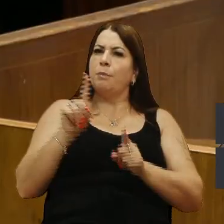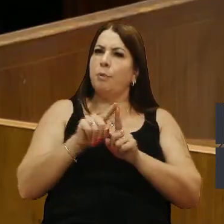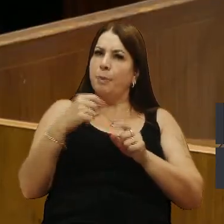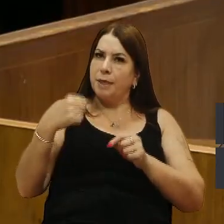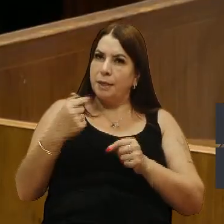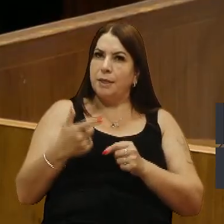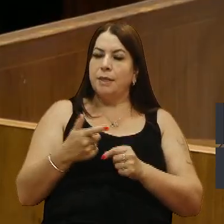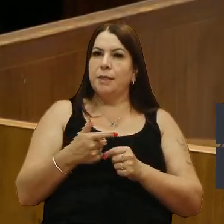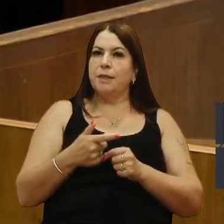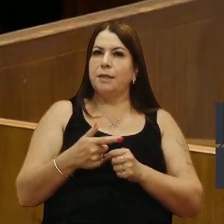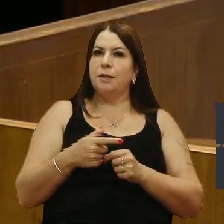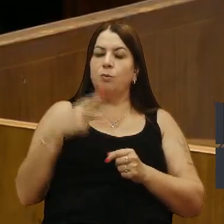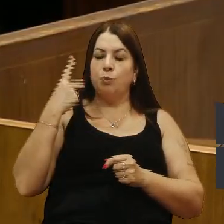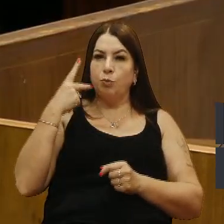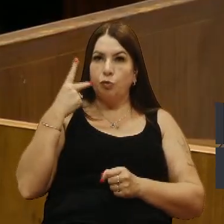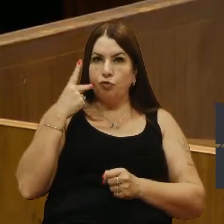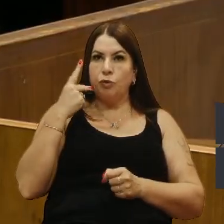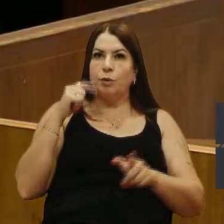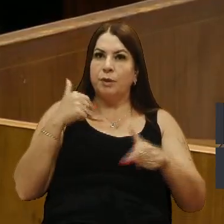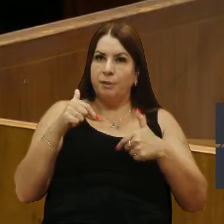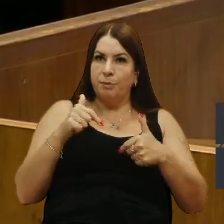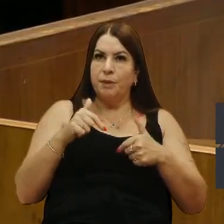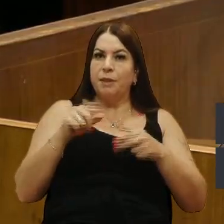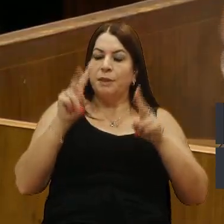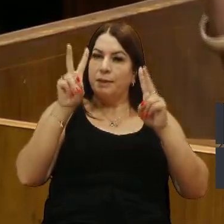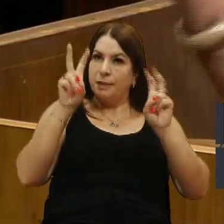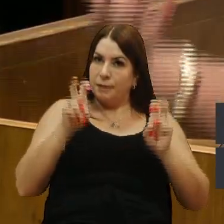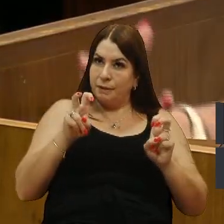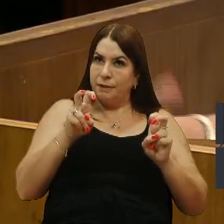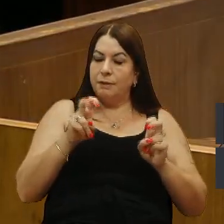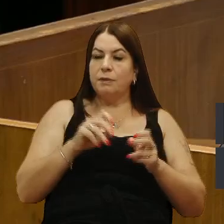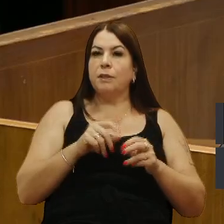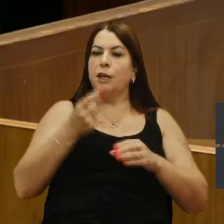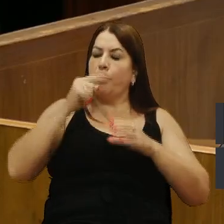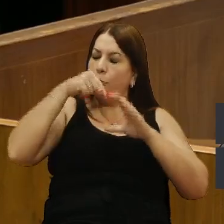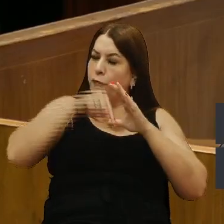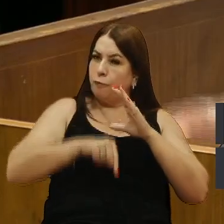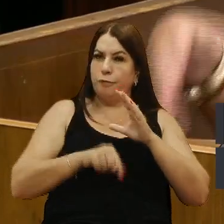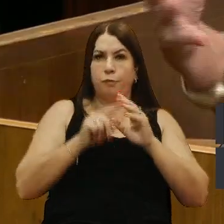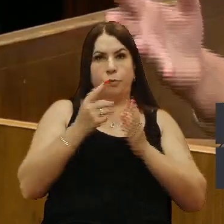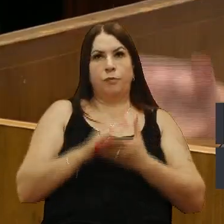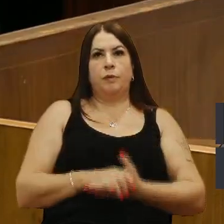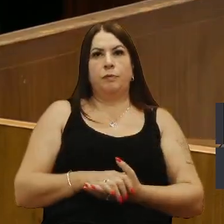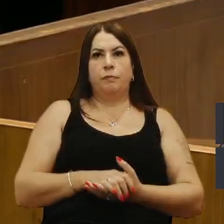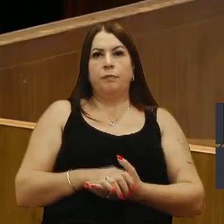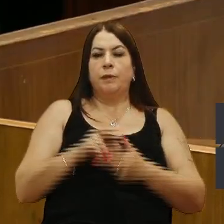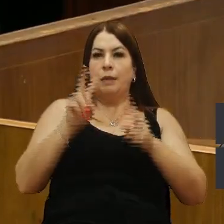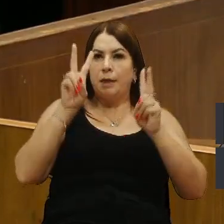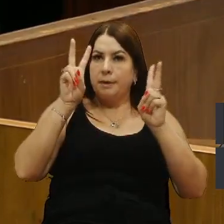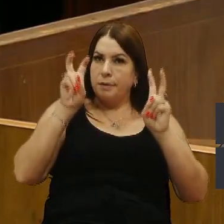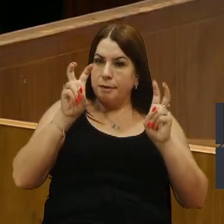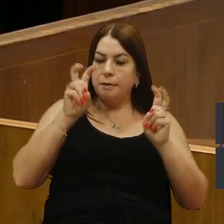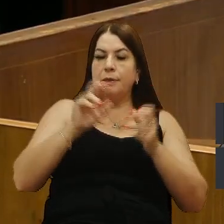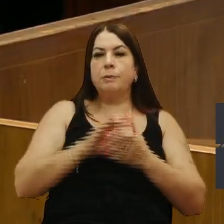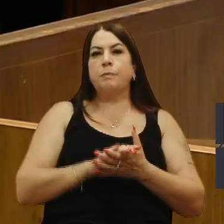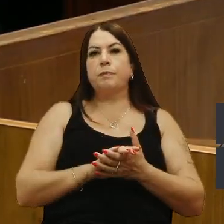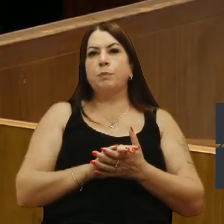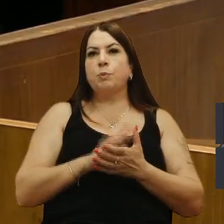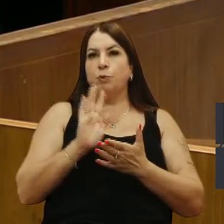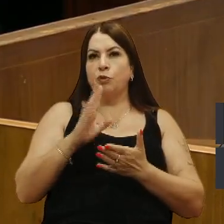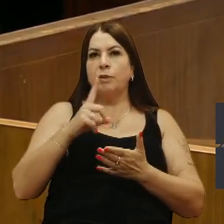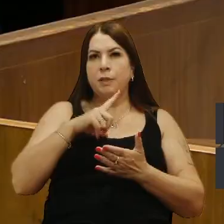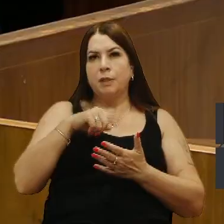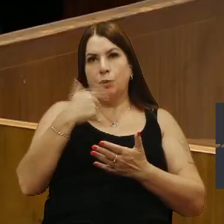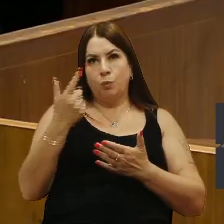precisa de uma política que trabalhe esse tema, que aprofunde tema, como já existe